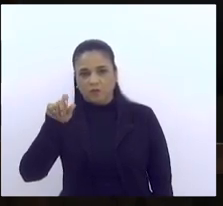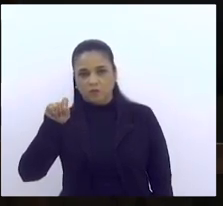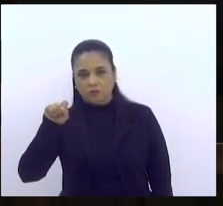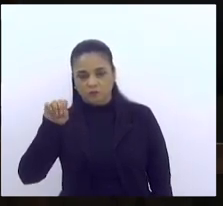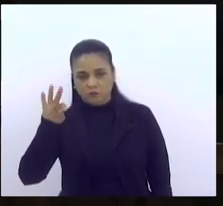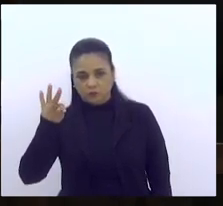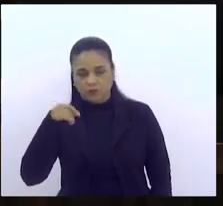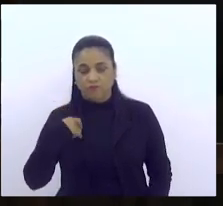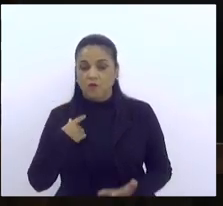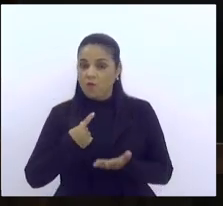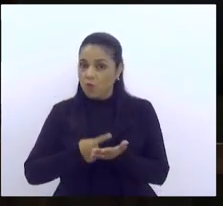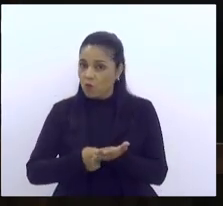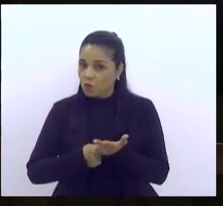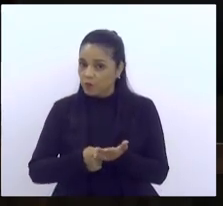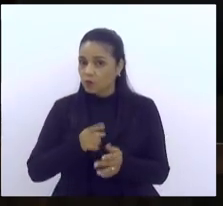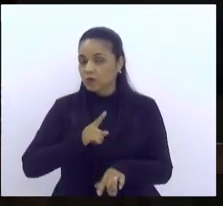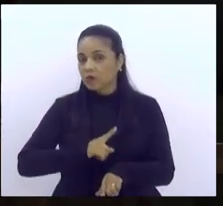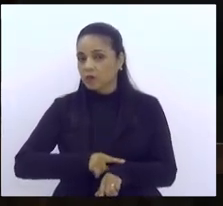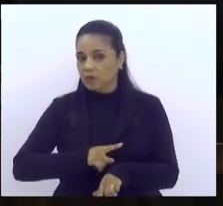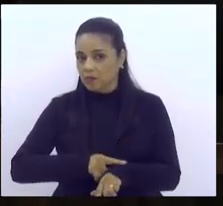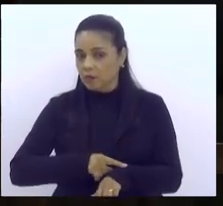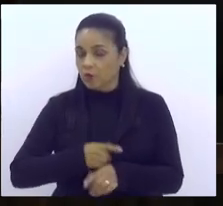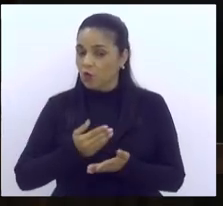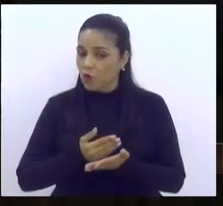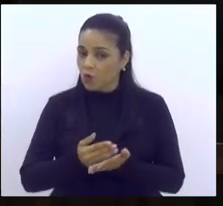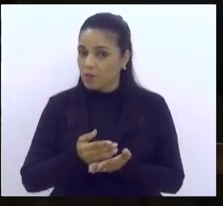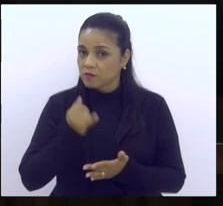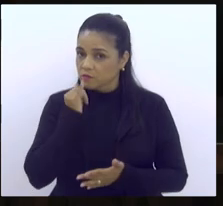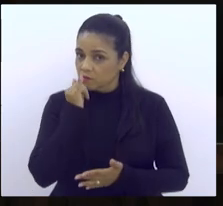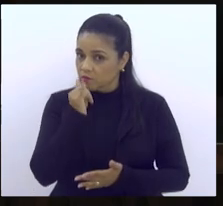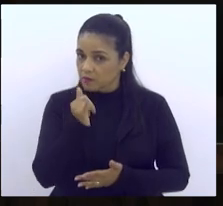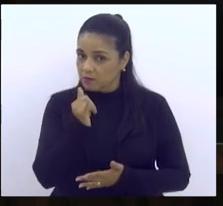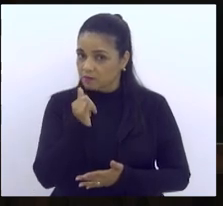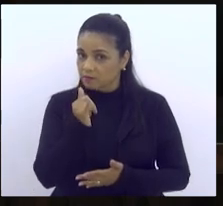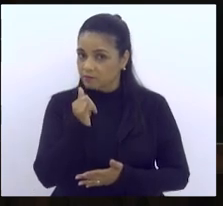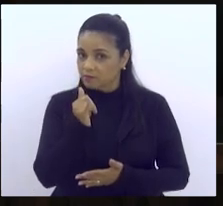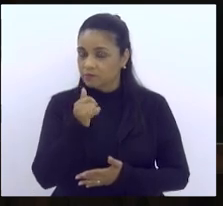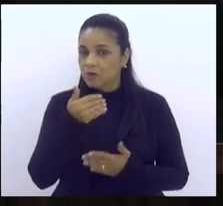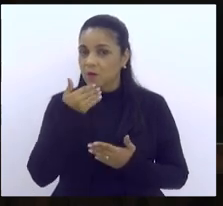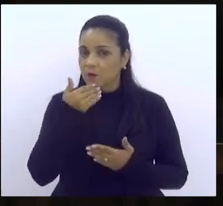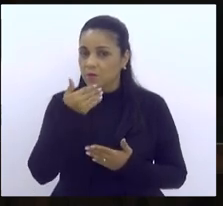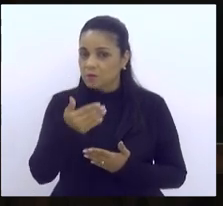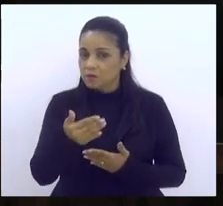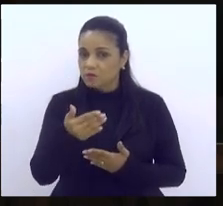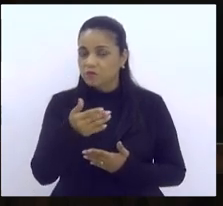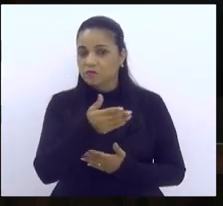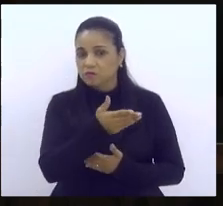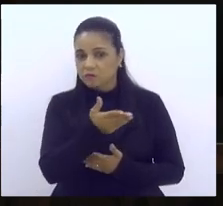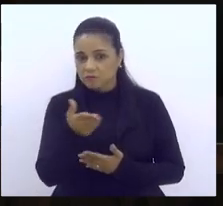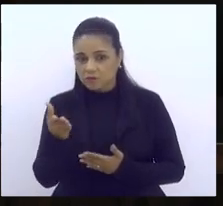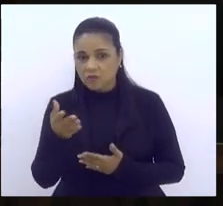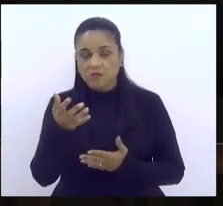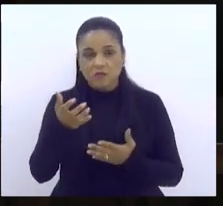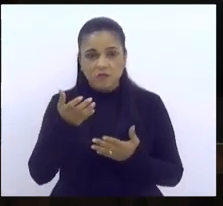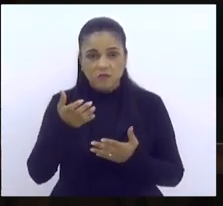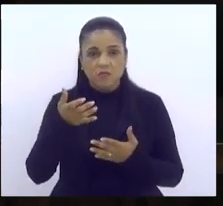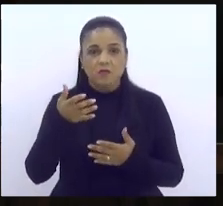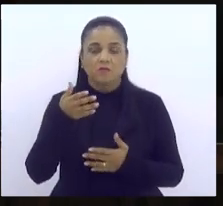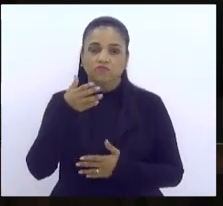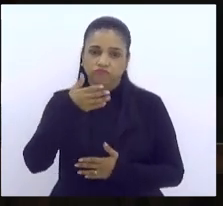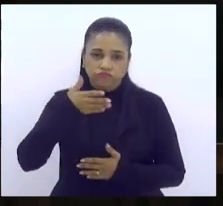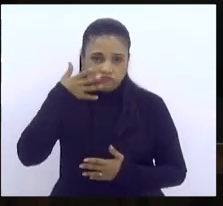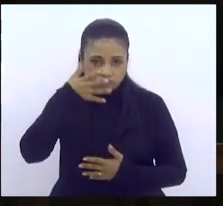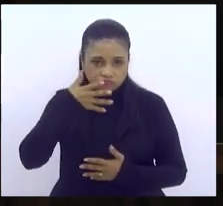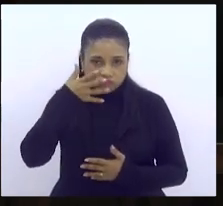ainda. Eu, conforme falei no início, eu estava... com a solicitação de vossas excelências, todo mundo queria fazer o uso justo